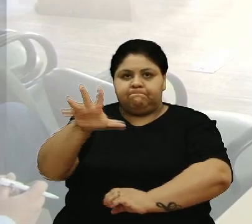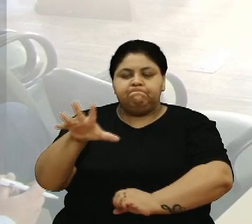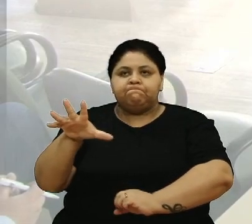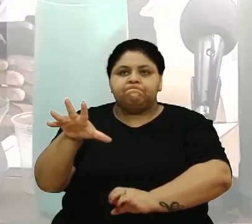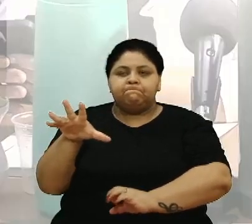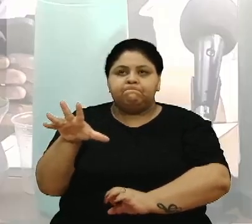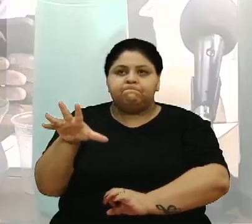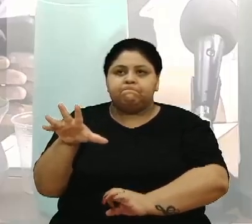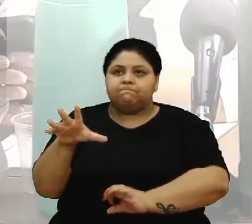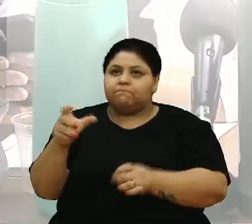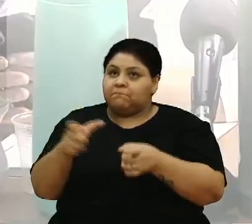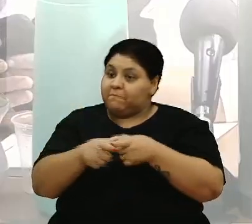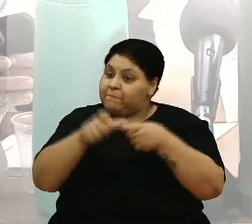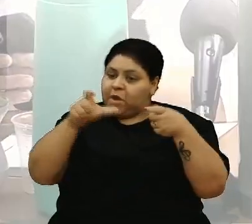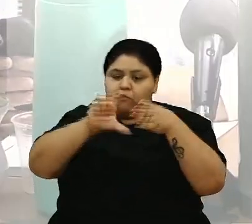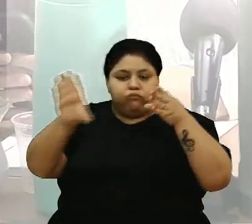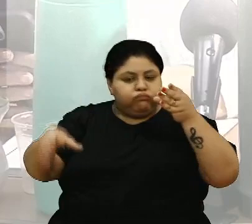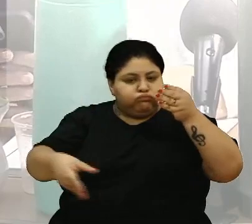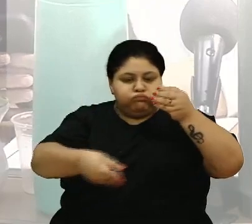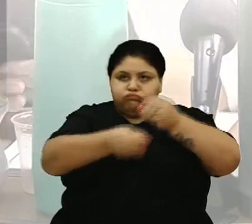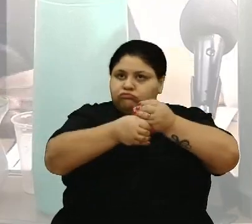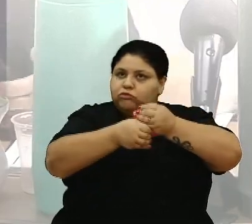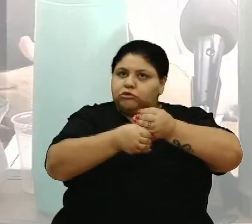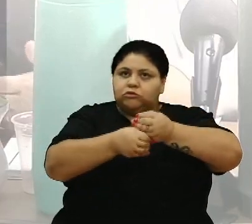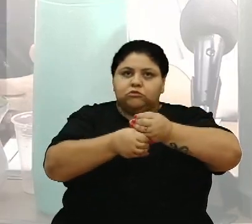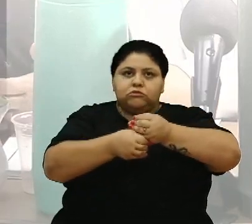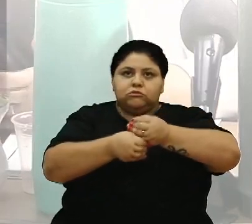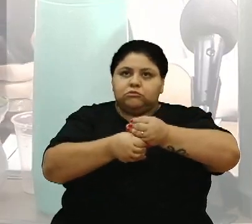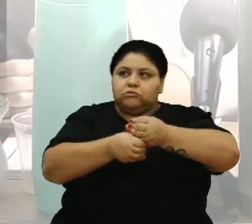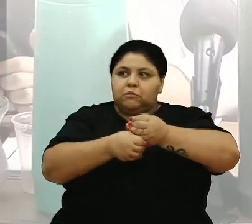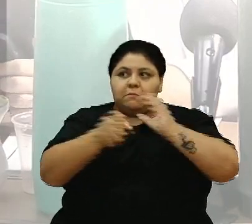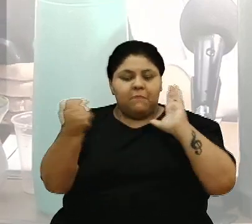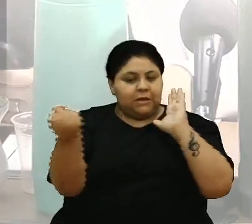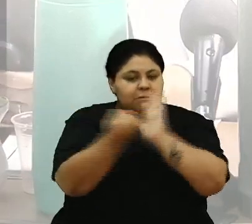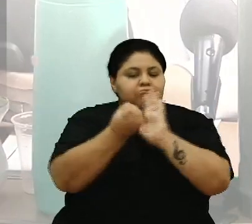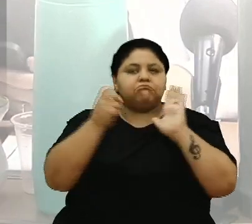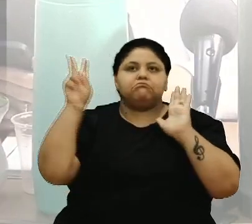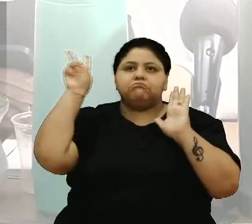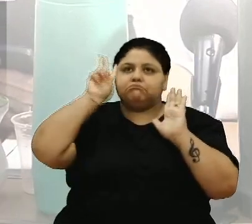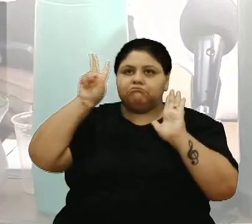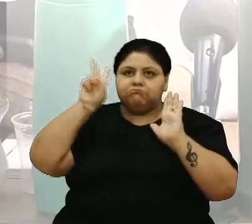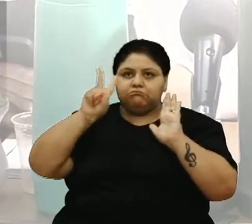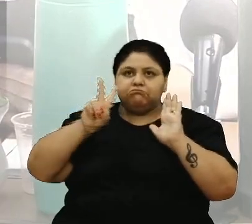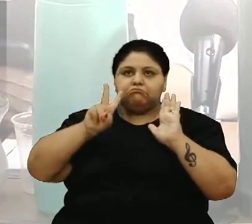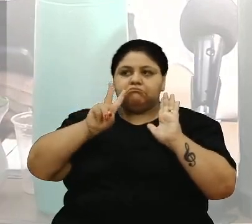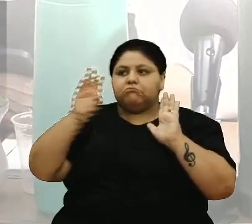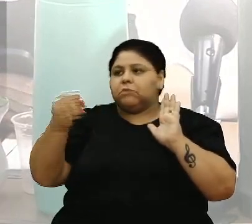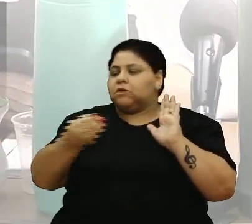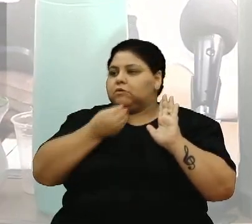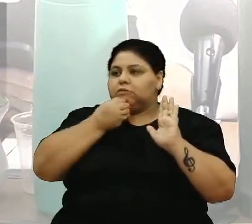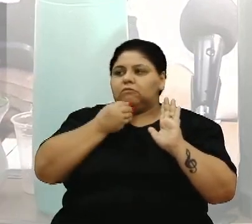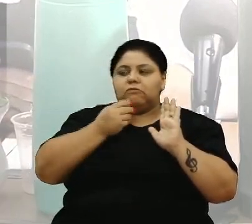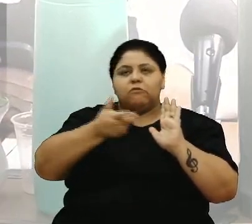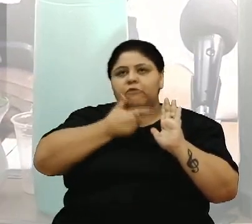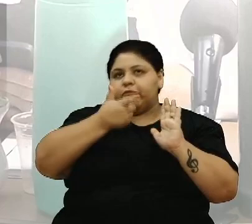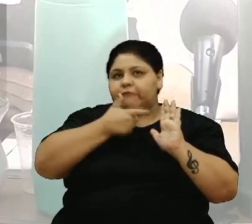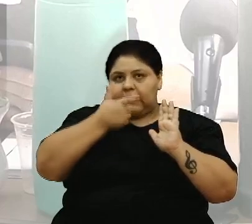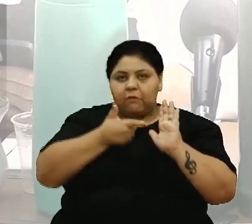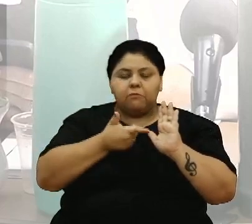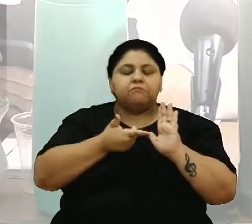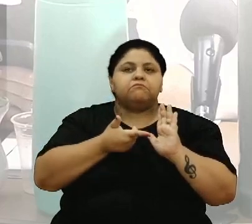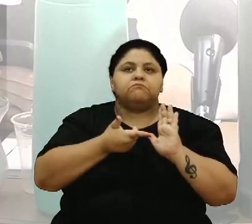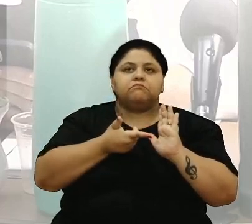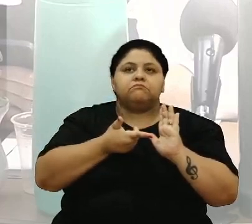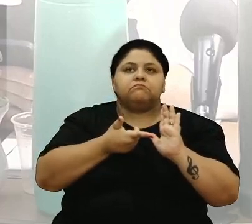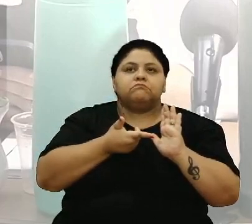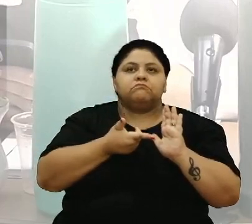a maior emenda parlamentar individual da história do Hospital Geral. Então, é justamente o que o senhor falou que eu ia abordar, mas vou